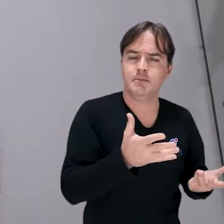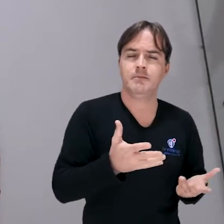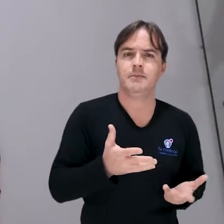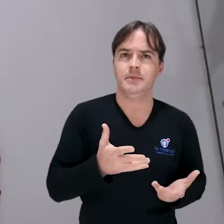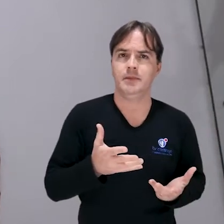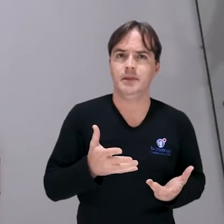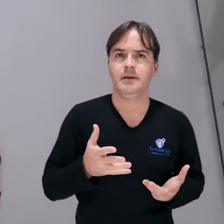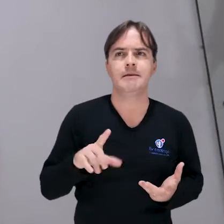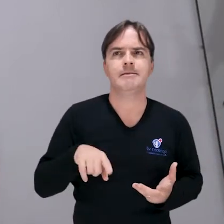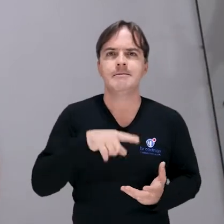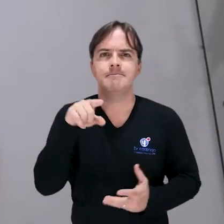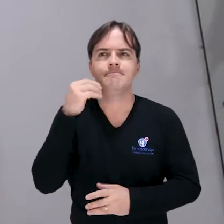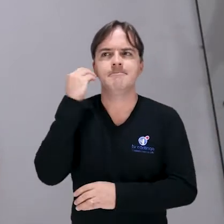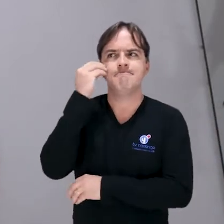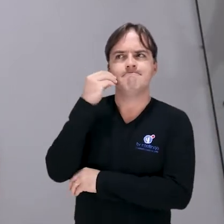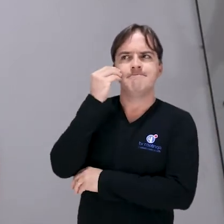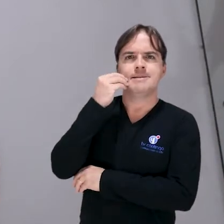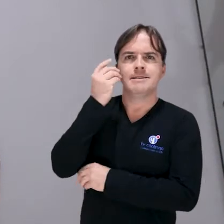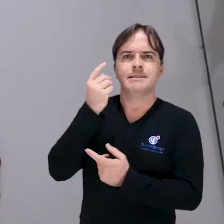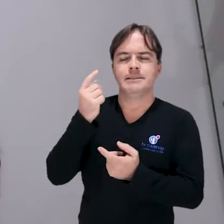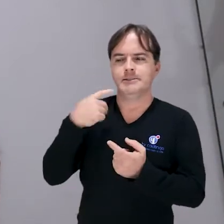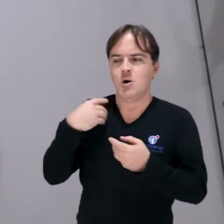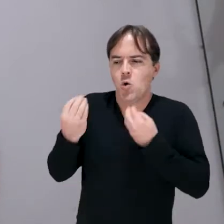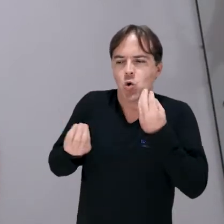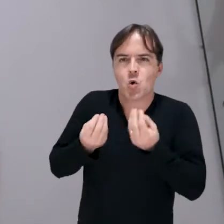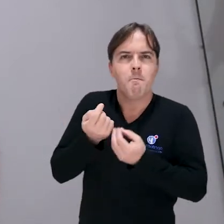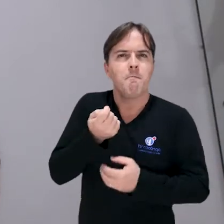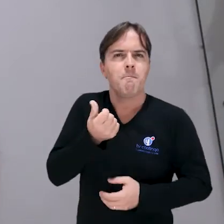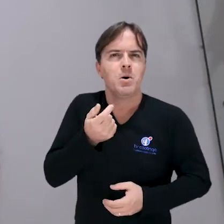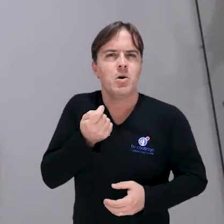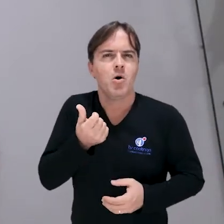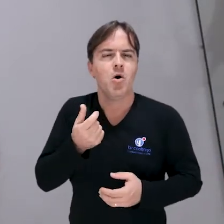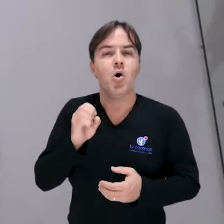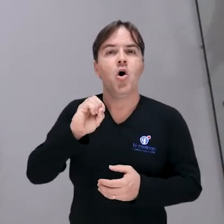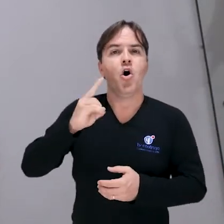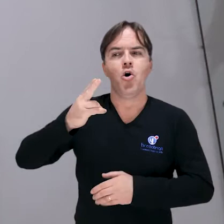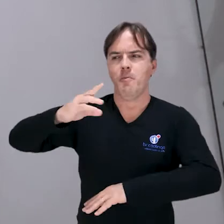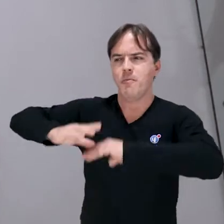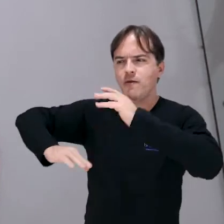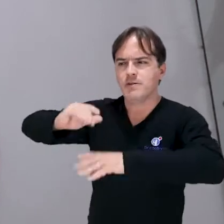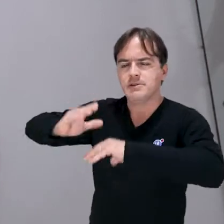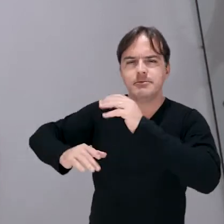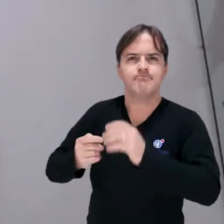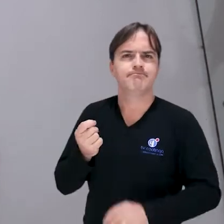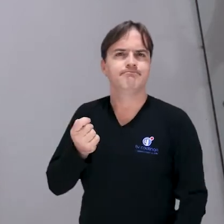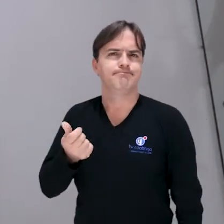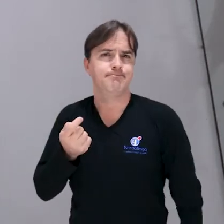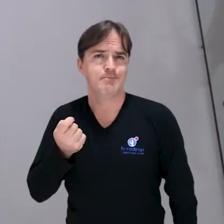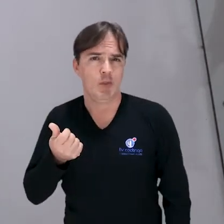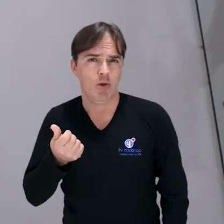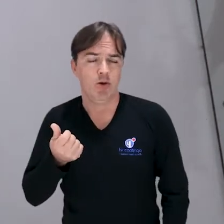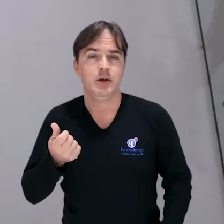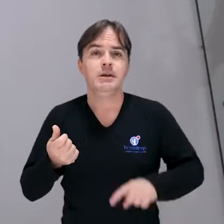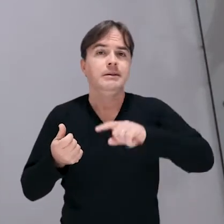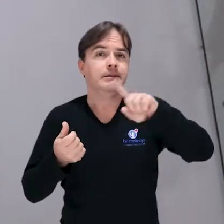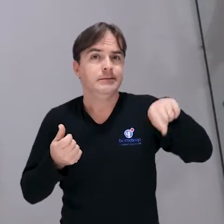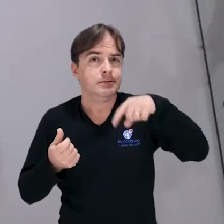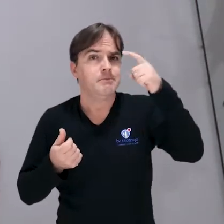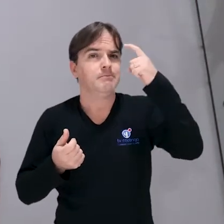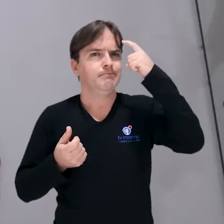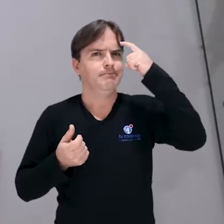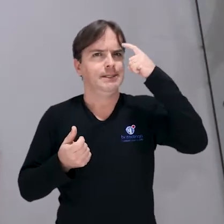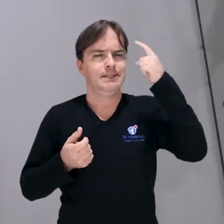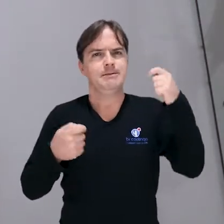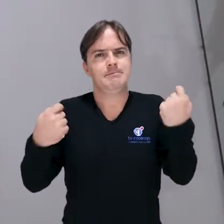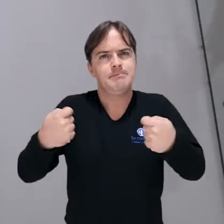nossa experiência arqueológica mudou um pouco, né, o exercício da nossa profissão. Então a gente tem que pensar isso. Tem que